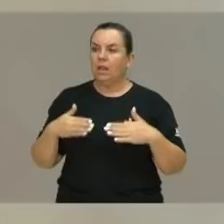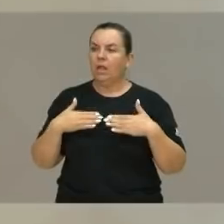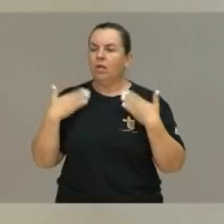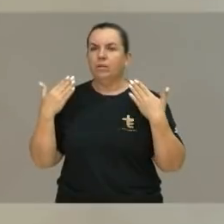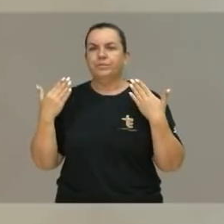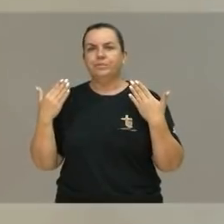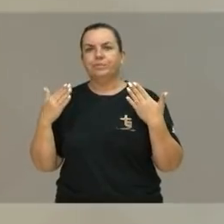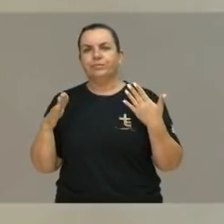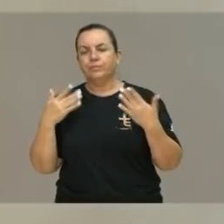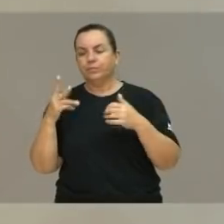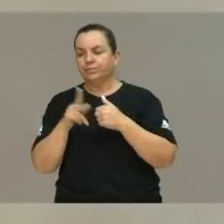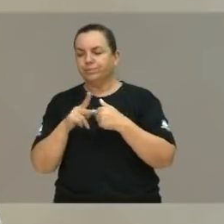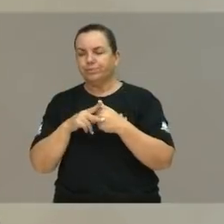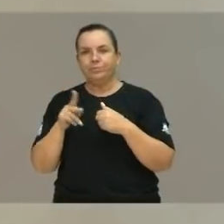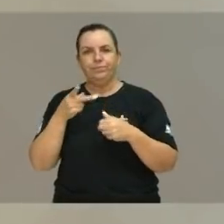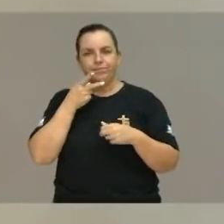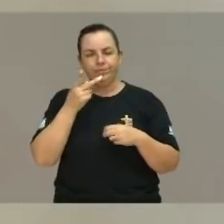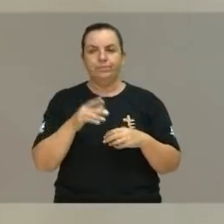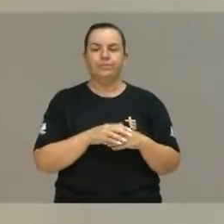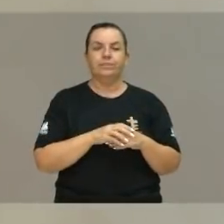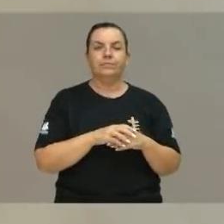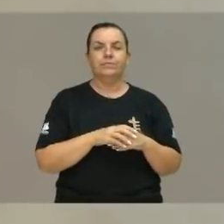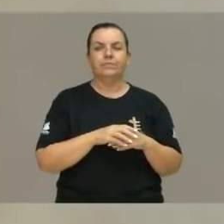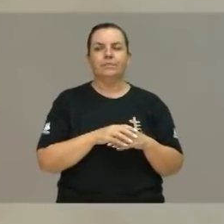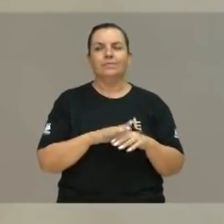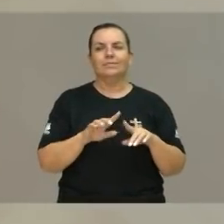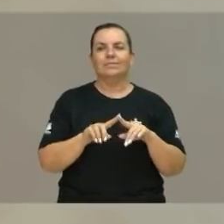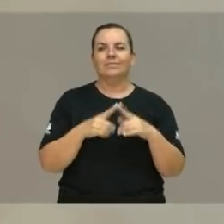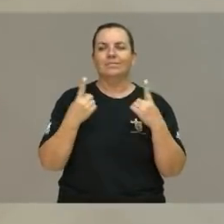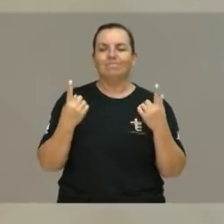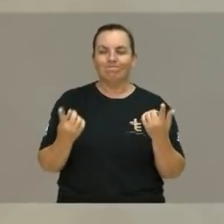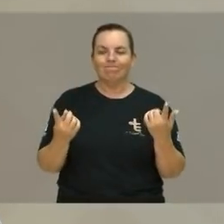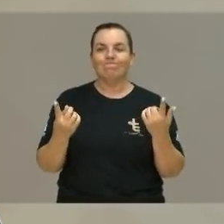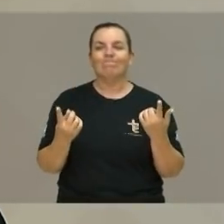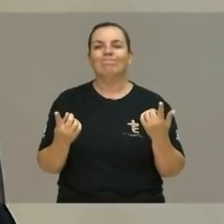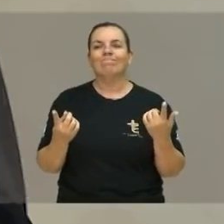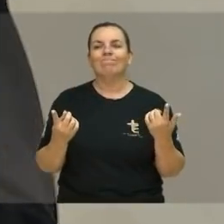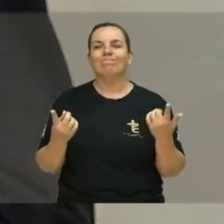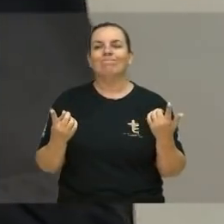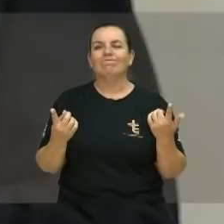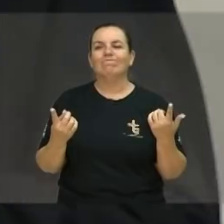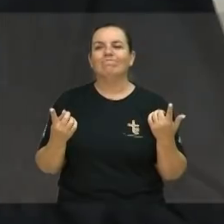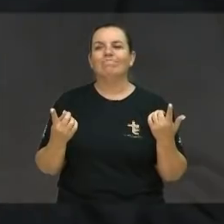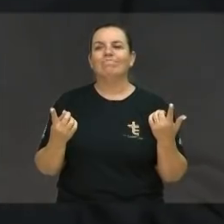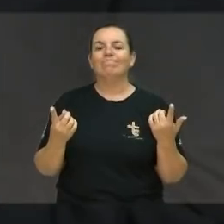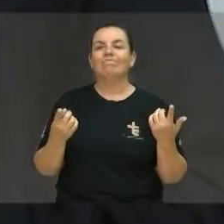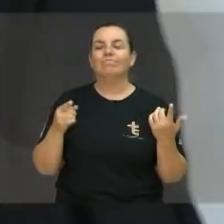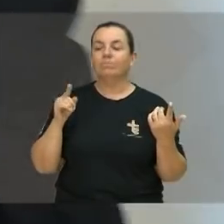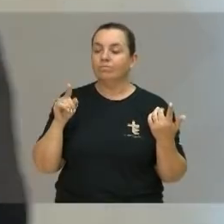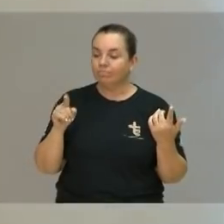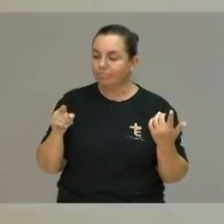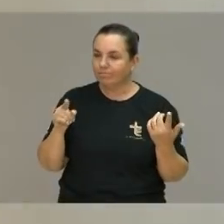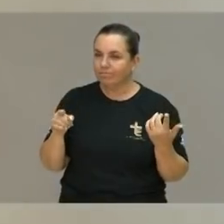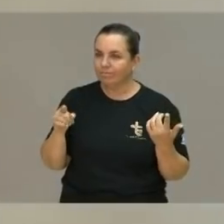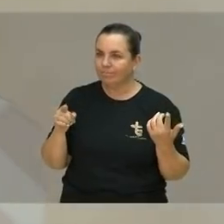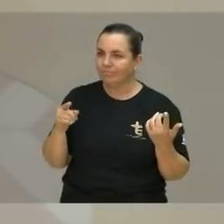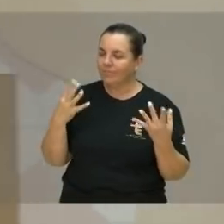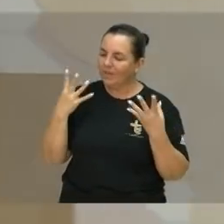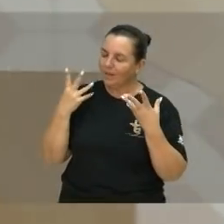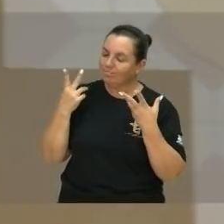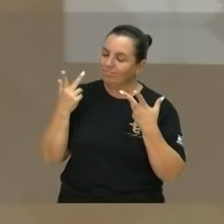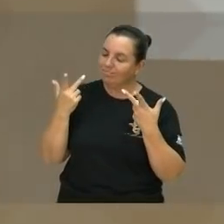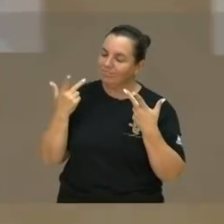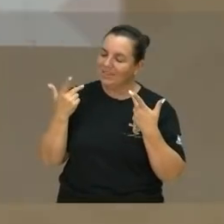pedro faça esse sinal é mas é e é aqui é uma tem um